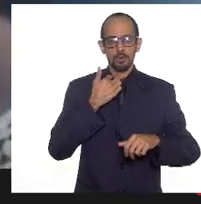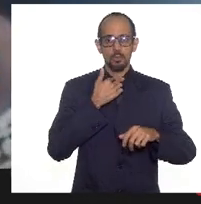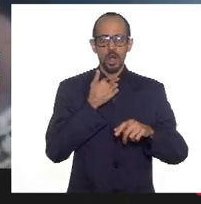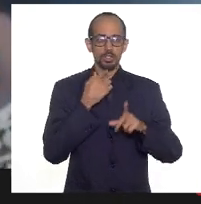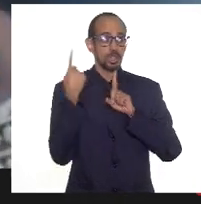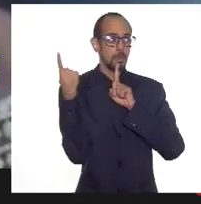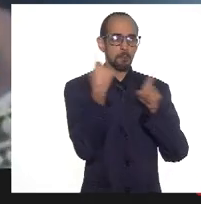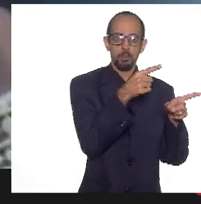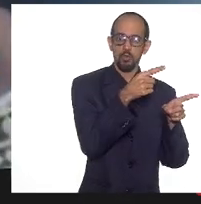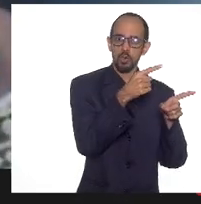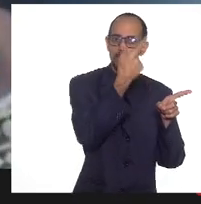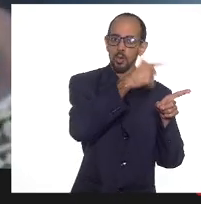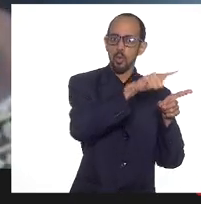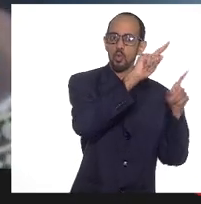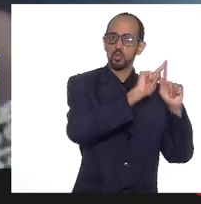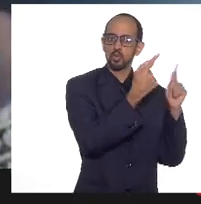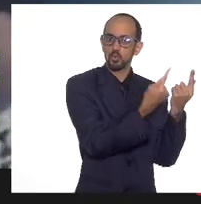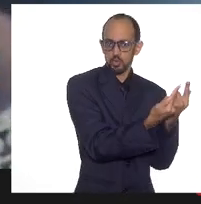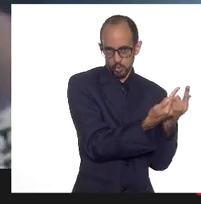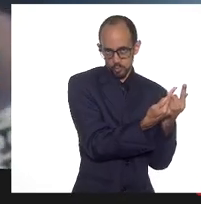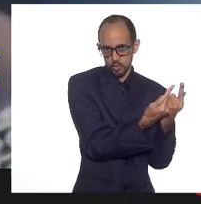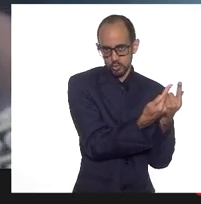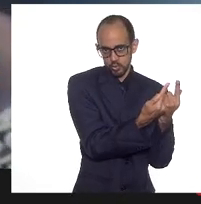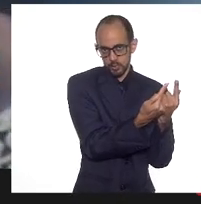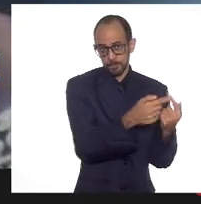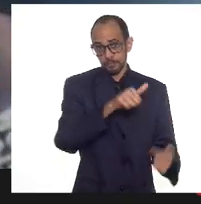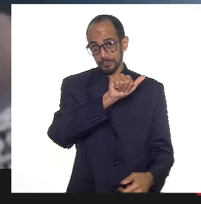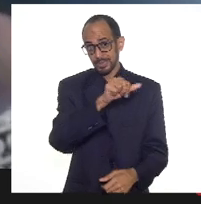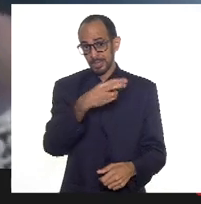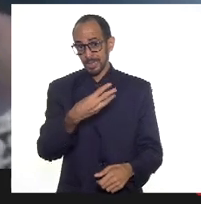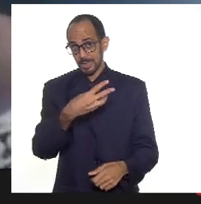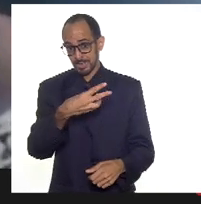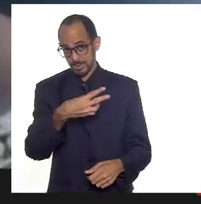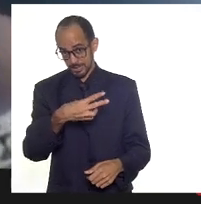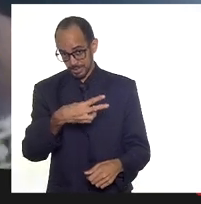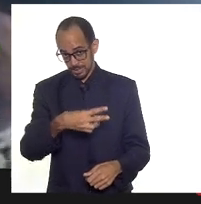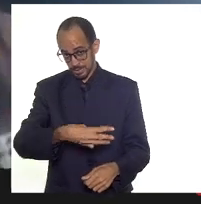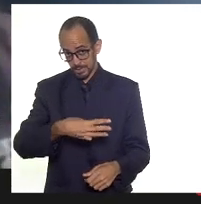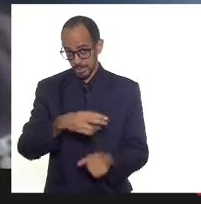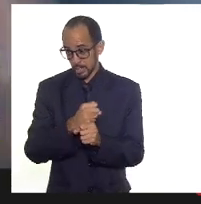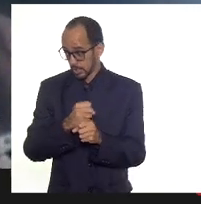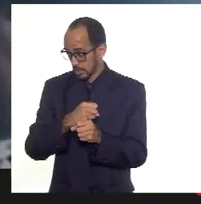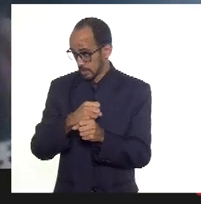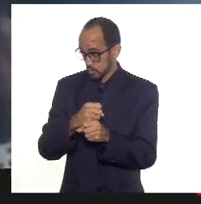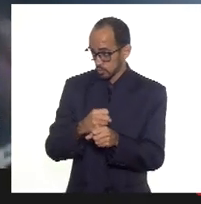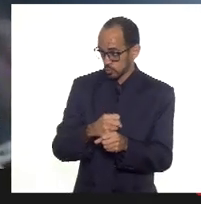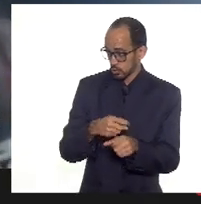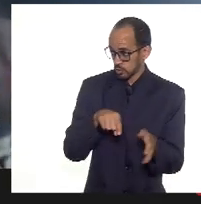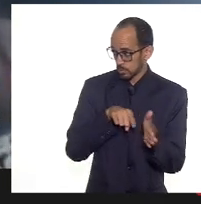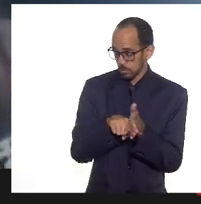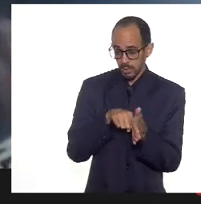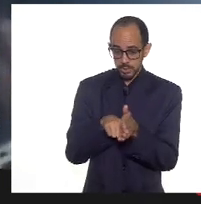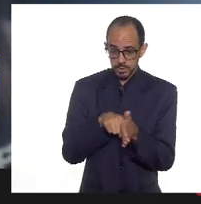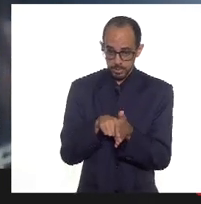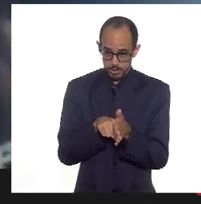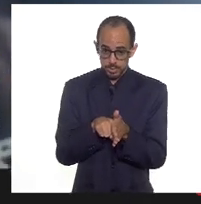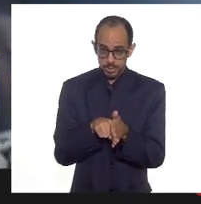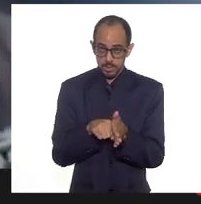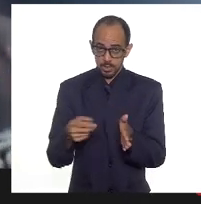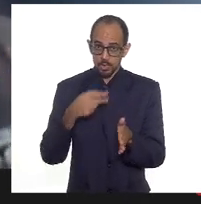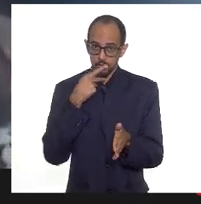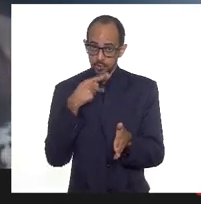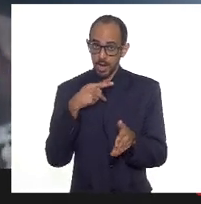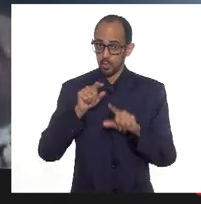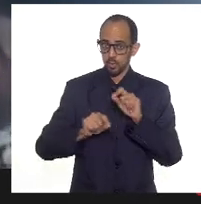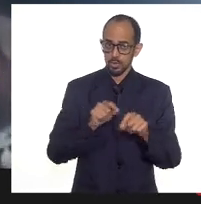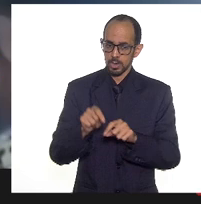né? Em 13 anos de pesquisa, eu posso dizer que, sob o nome de intolerância religiosa,